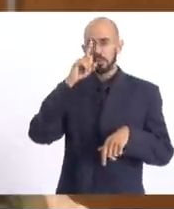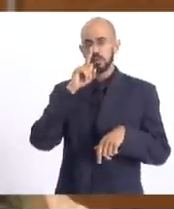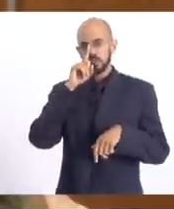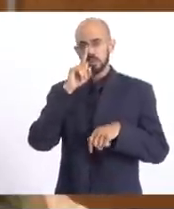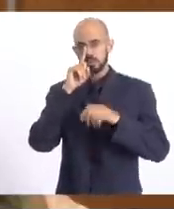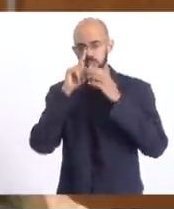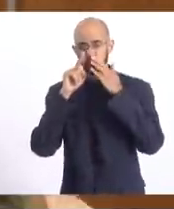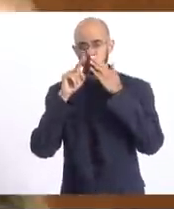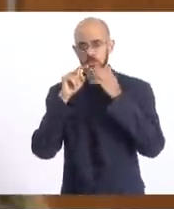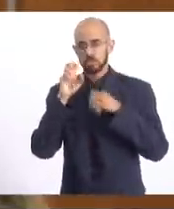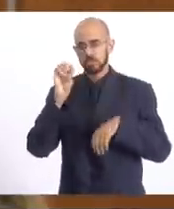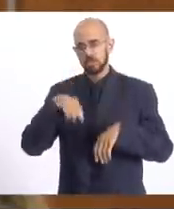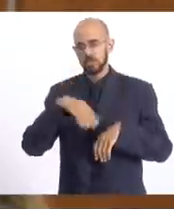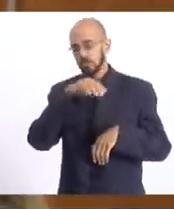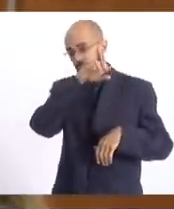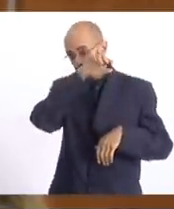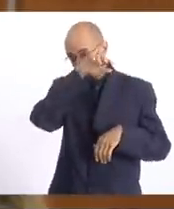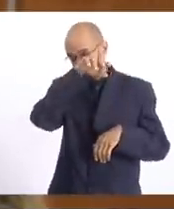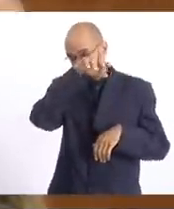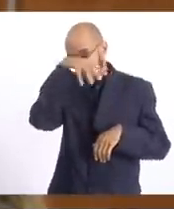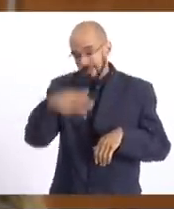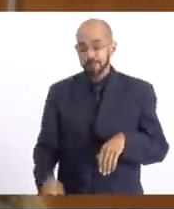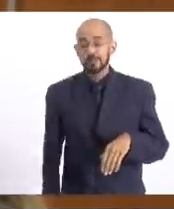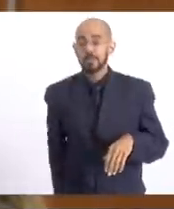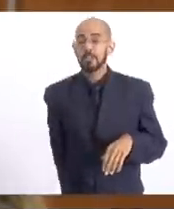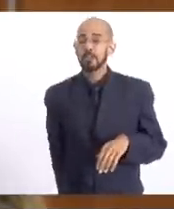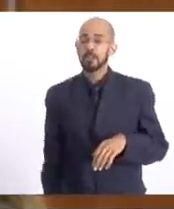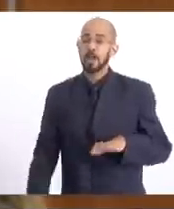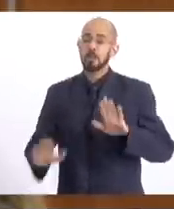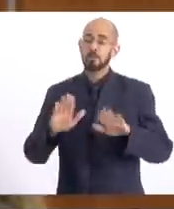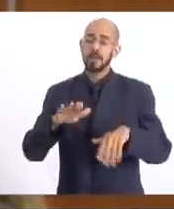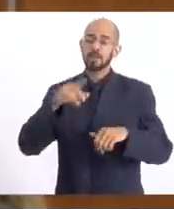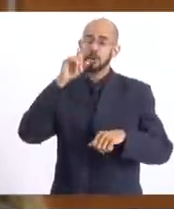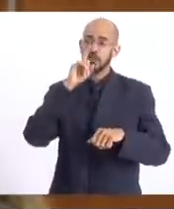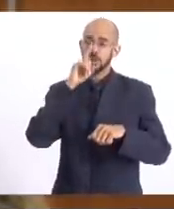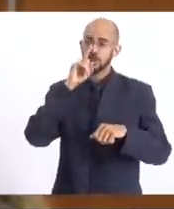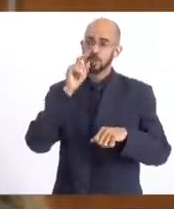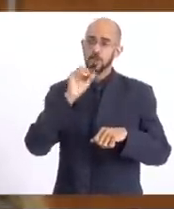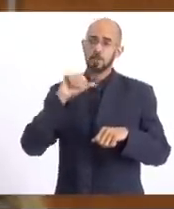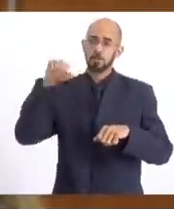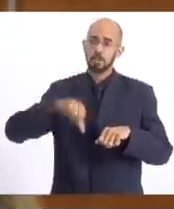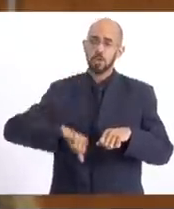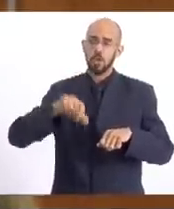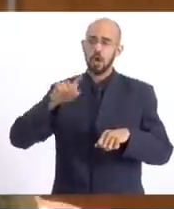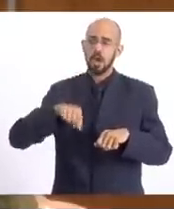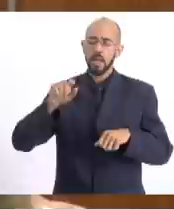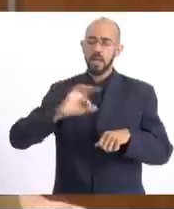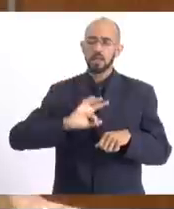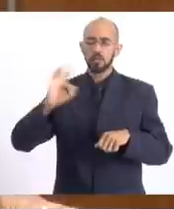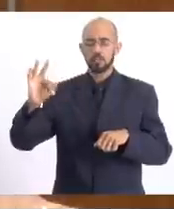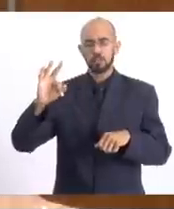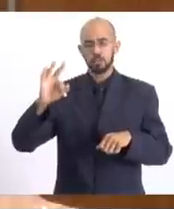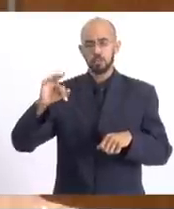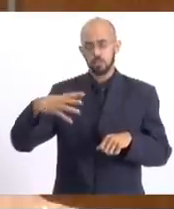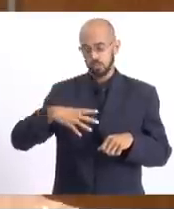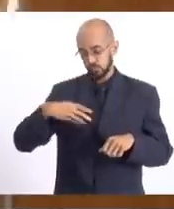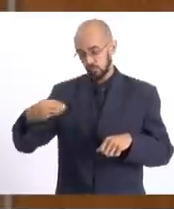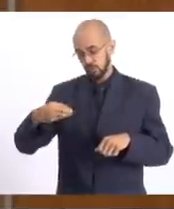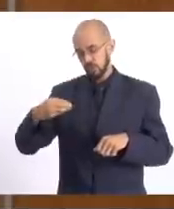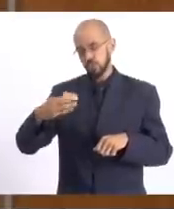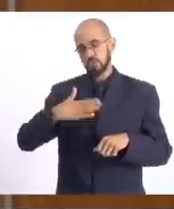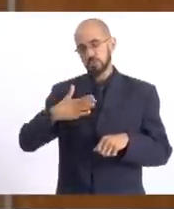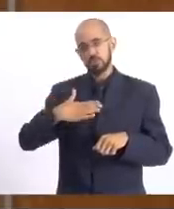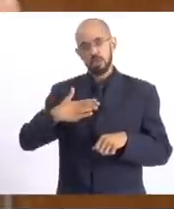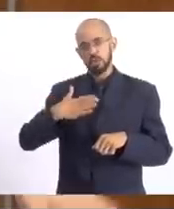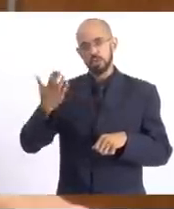salário atrasar. Maiores serão os riscos dos meus filhos, dos nossos filhos, não quererem prestar concurso público mais para a segurança pública,